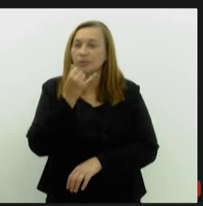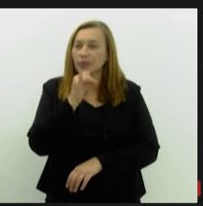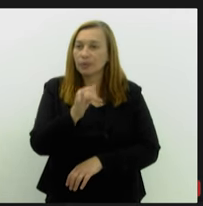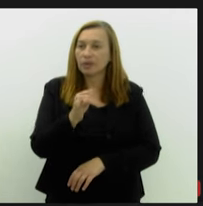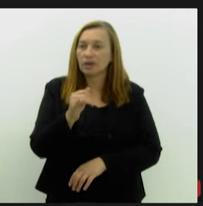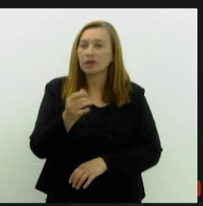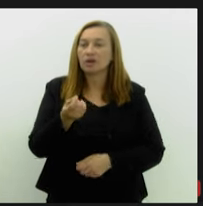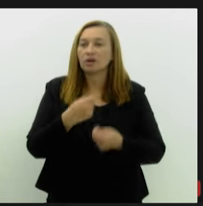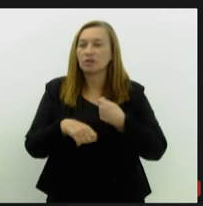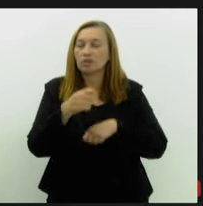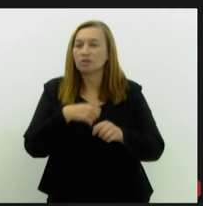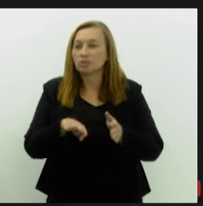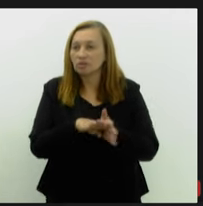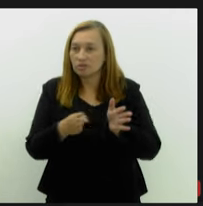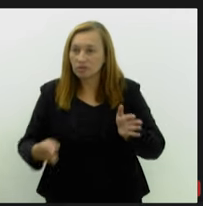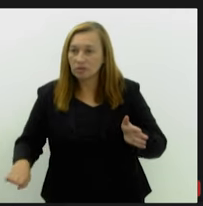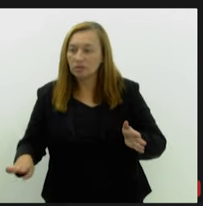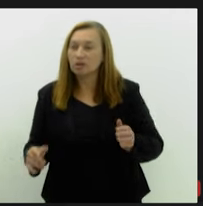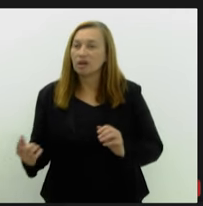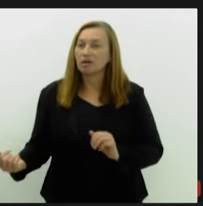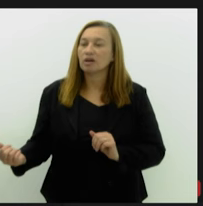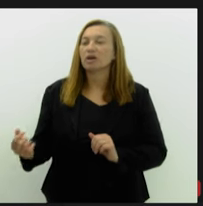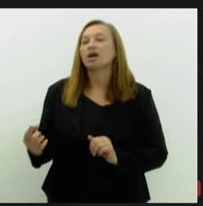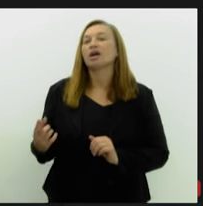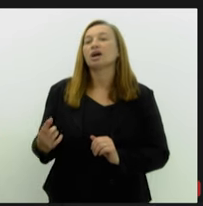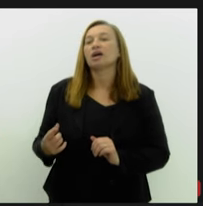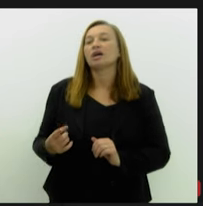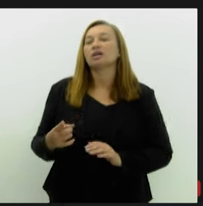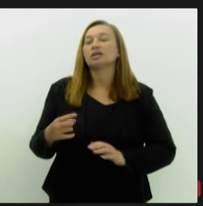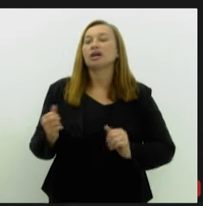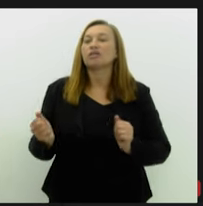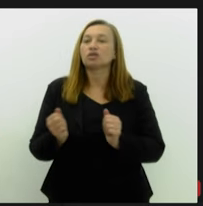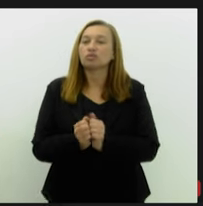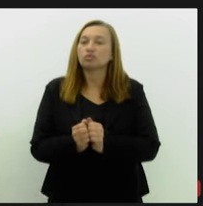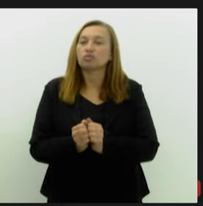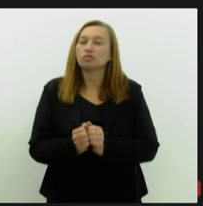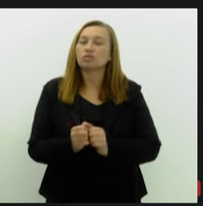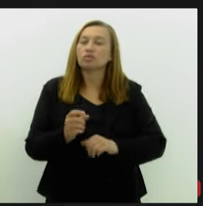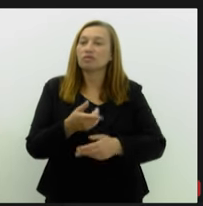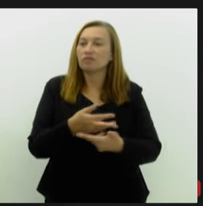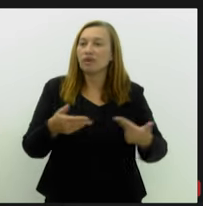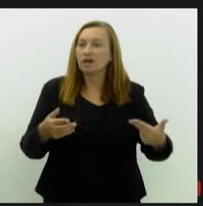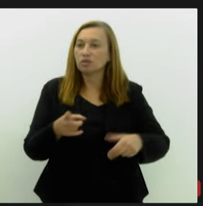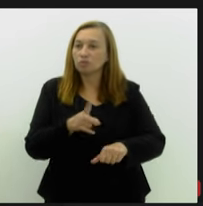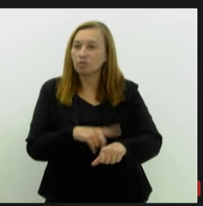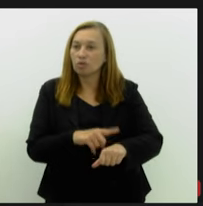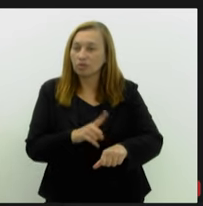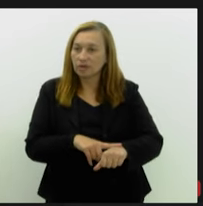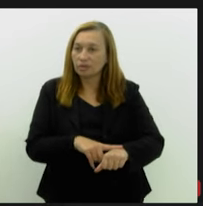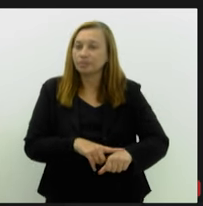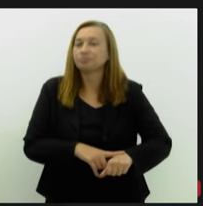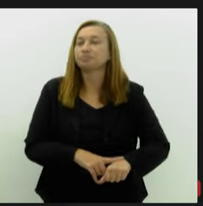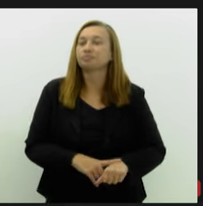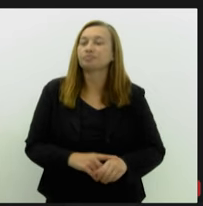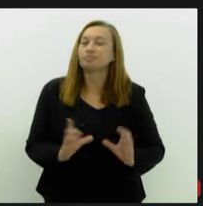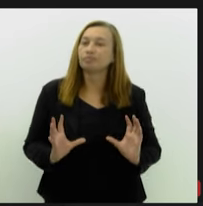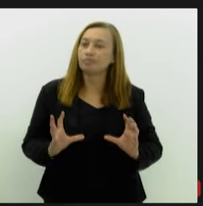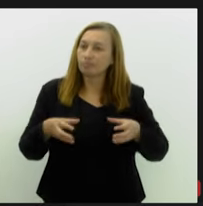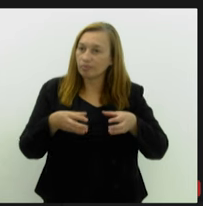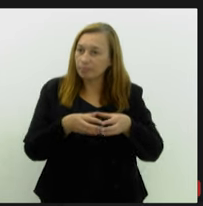presente, e que foi deputado conosco, participando de vários momentos, inclusive como membro da